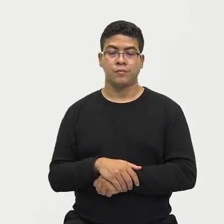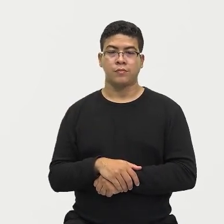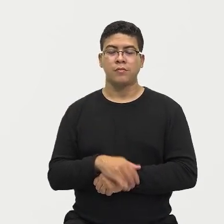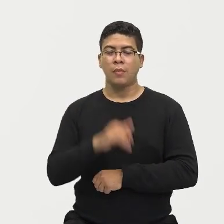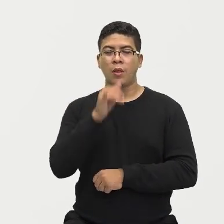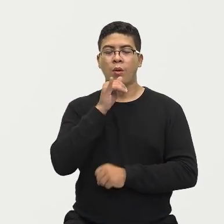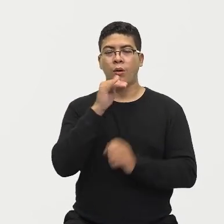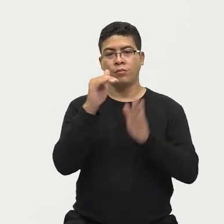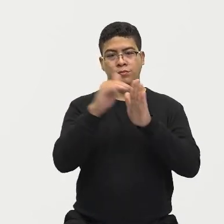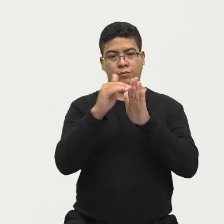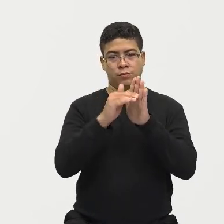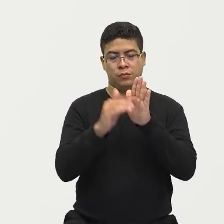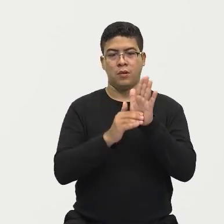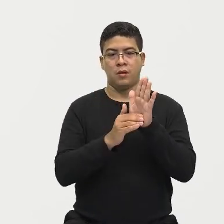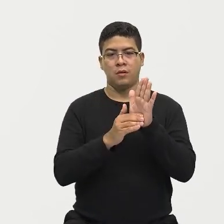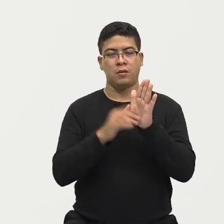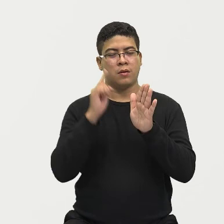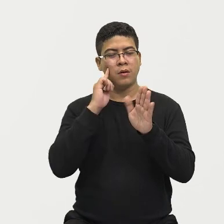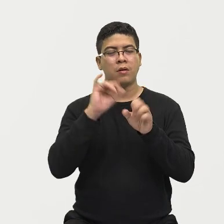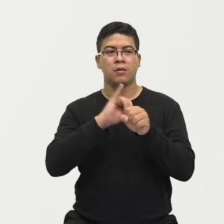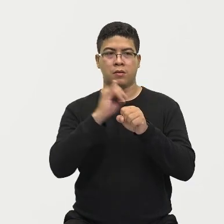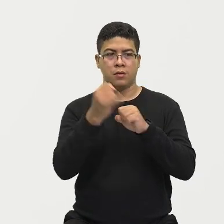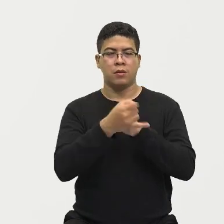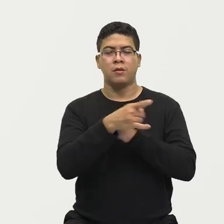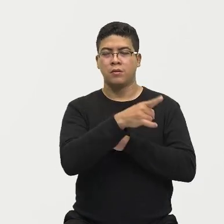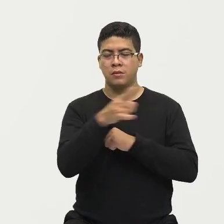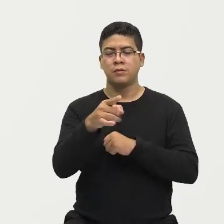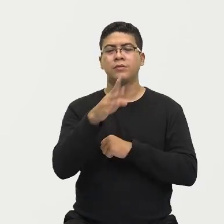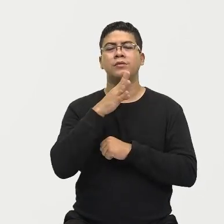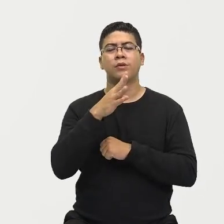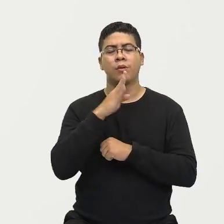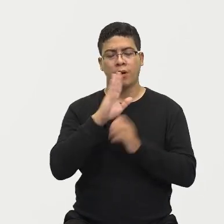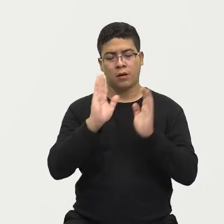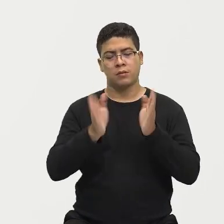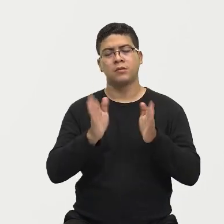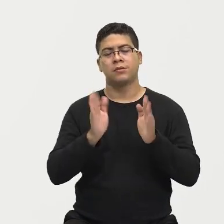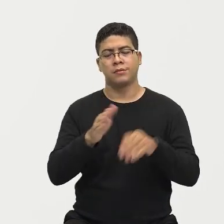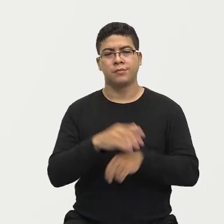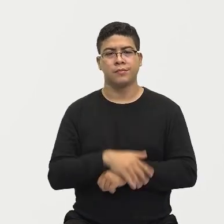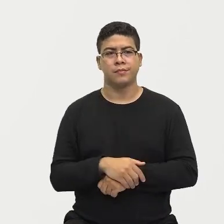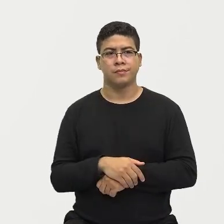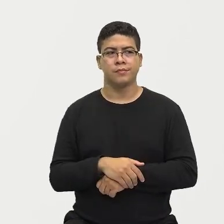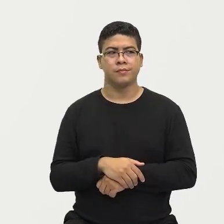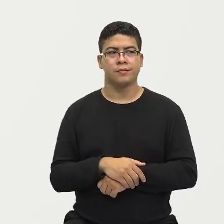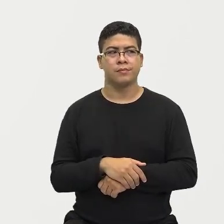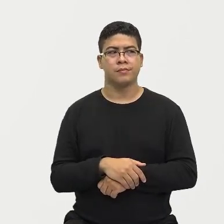Vamos classificar aqui os adjetivos. Eu sei que você já conhece, mas vamos só para relembrar. Olha só.